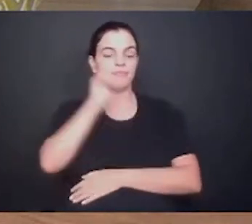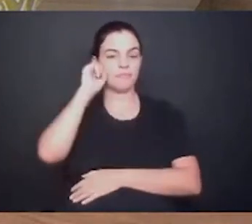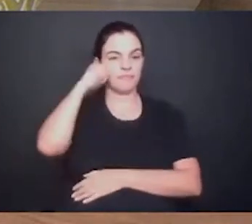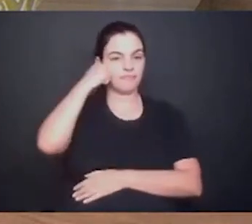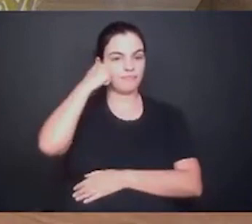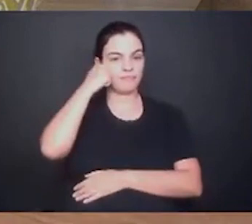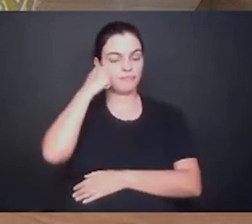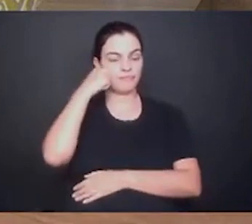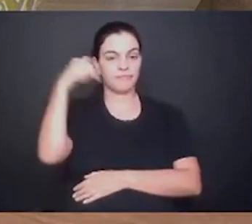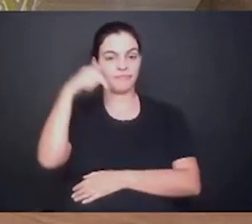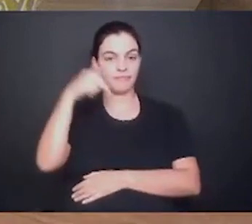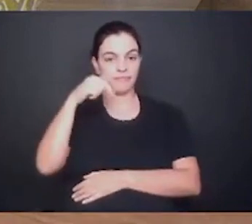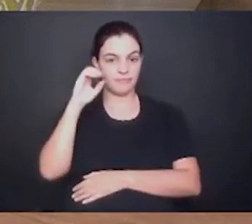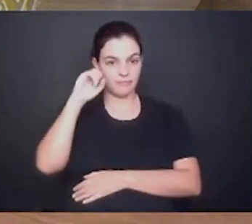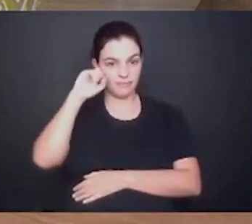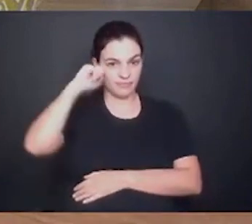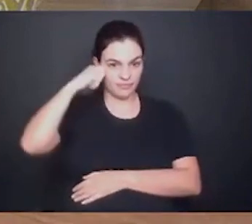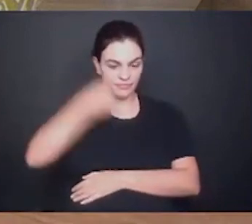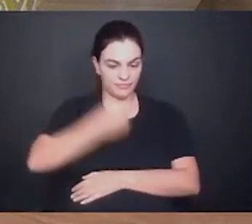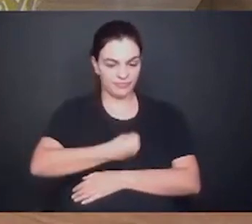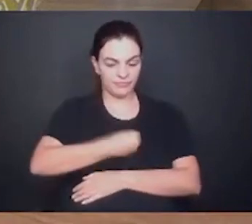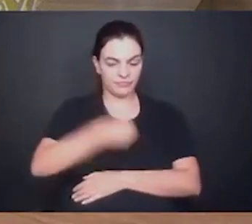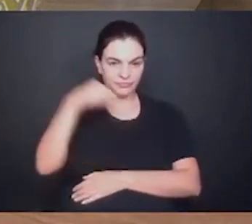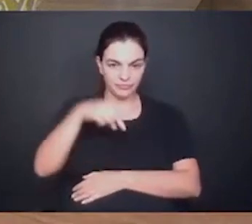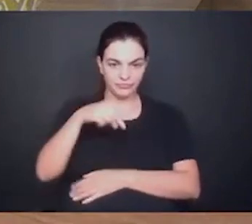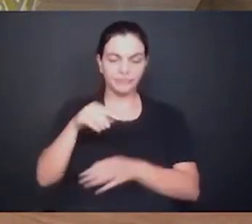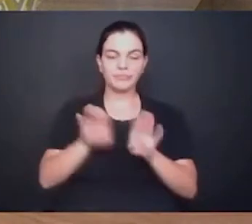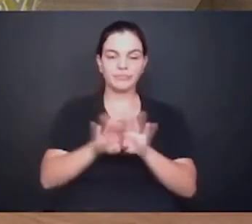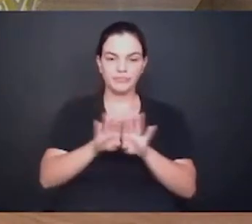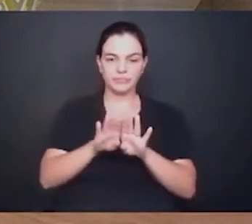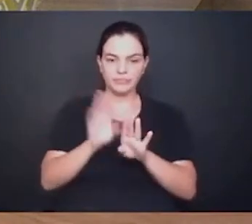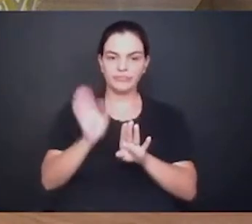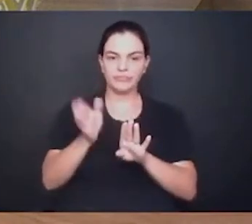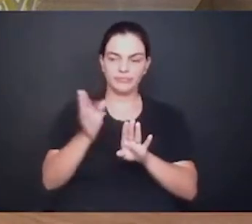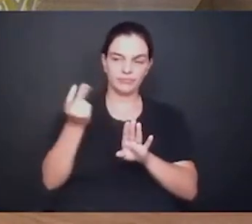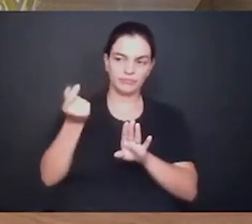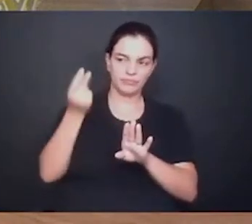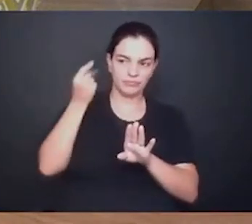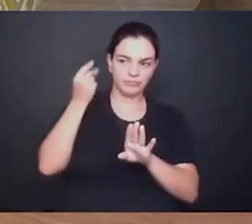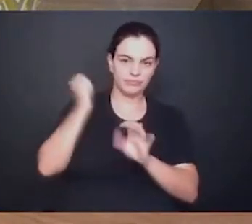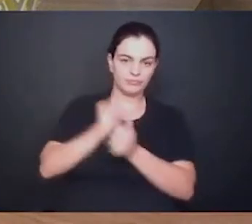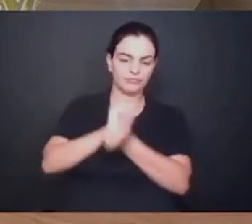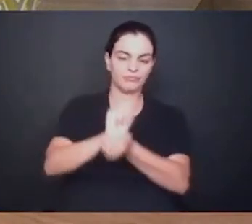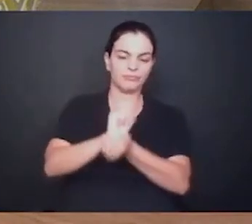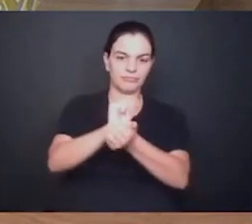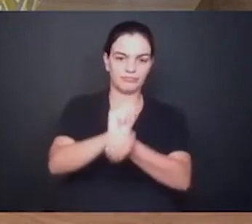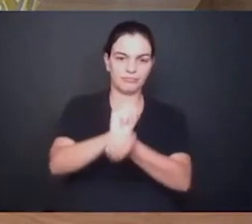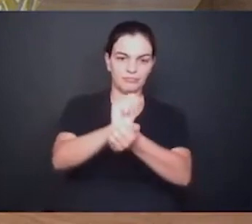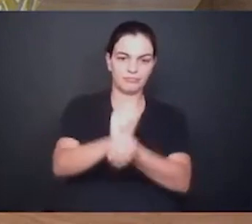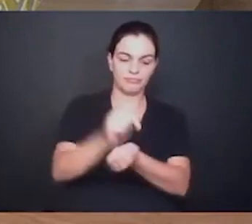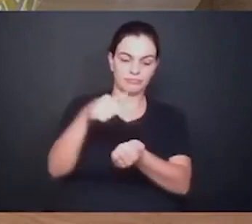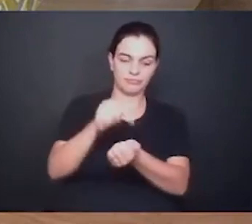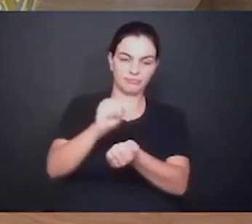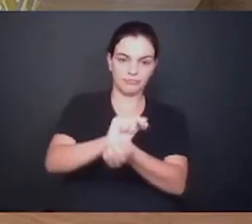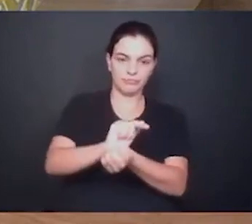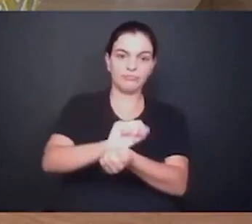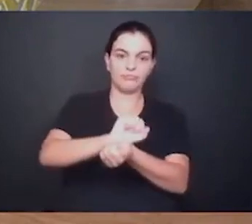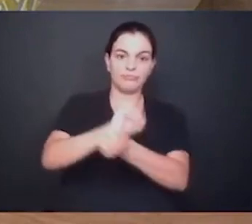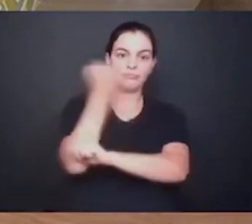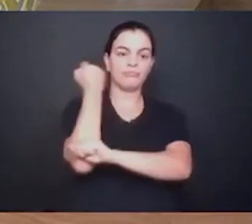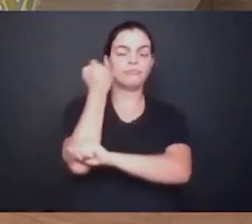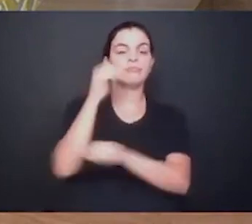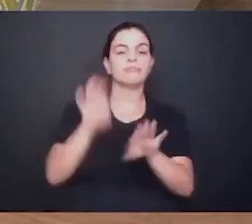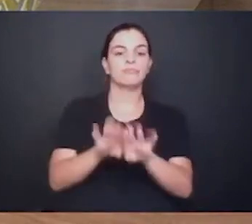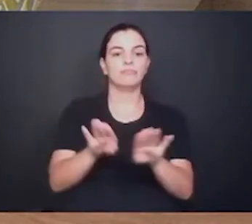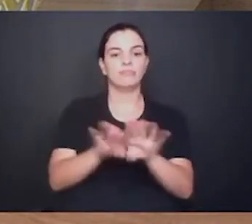houve escravidão, houve também resistência. A humanidade sempre foi uma qualidade do povo negro. Ela permanecia tanto na tristeza do que